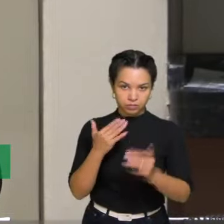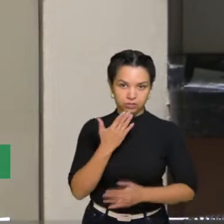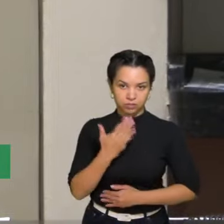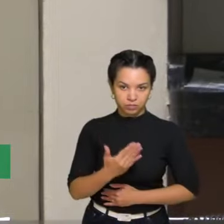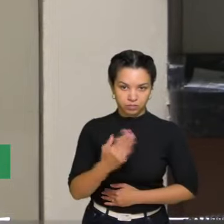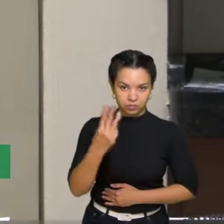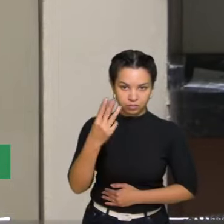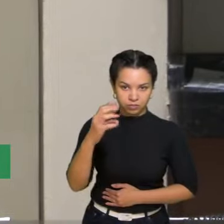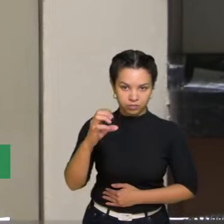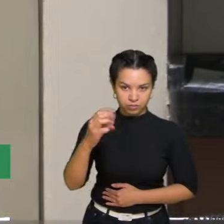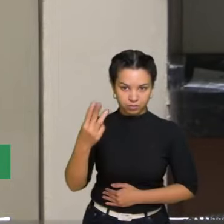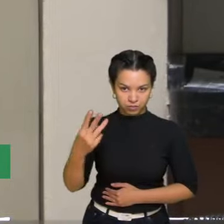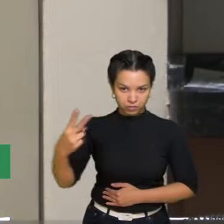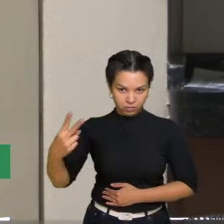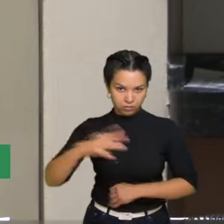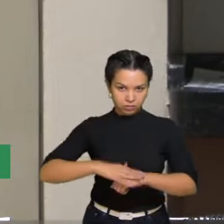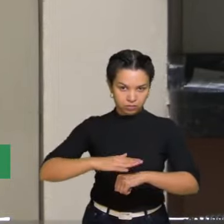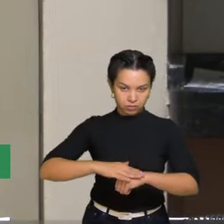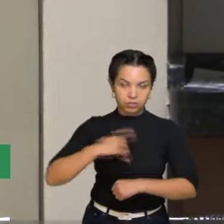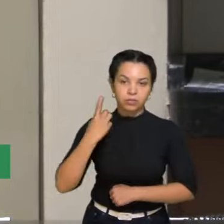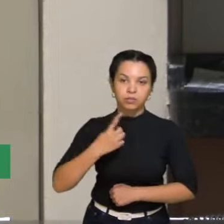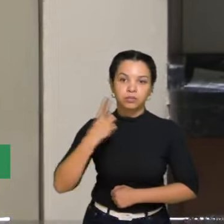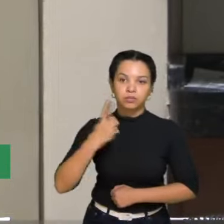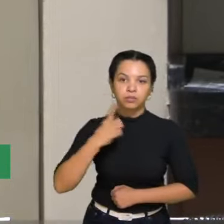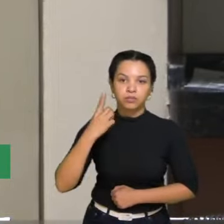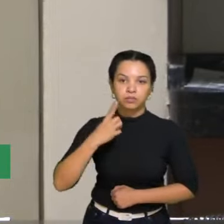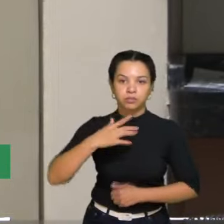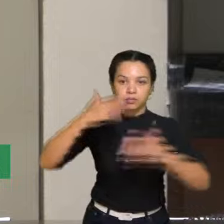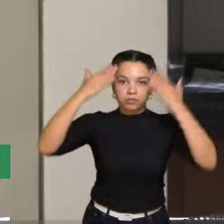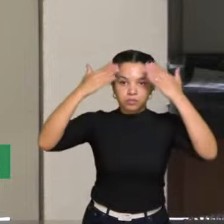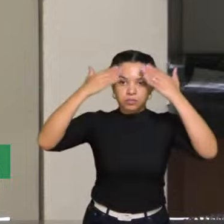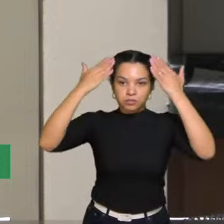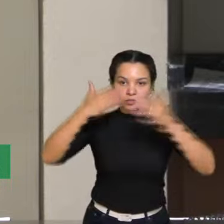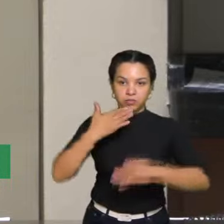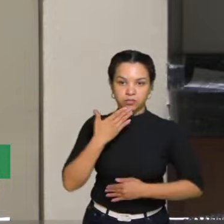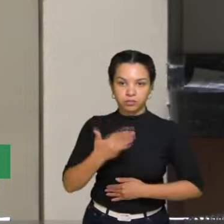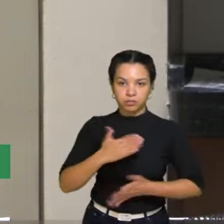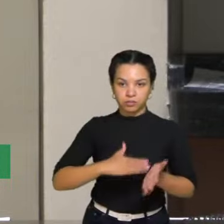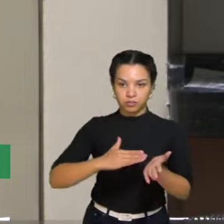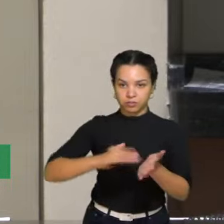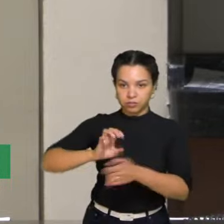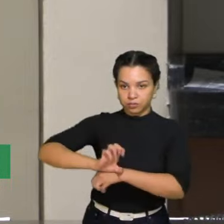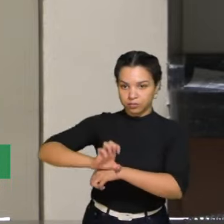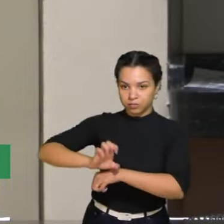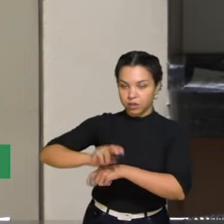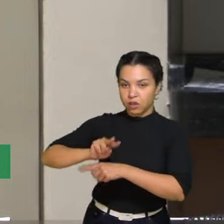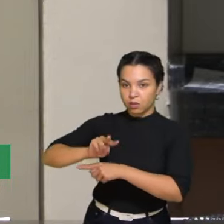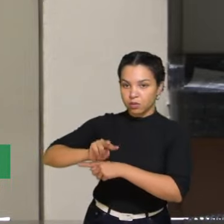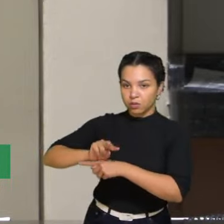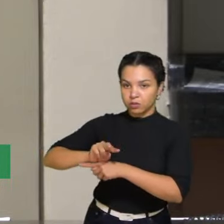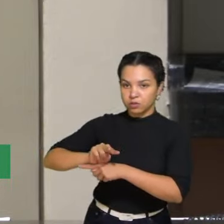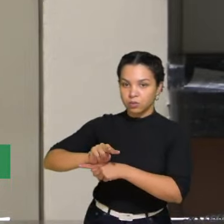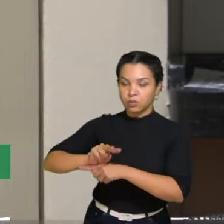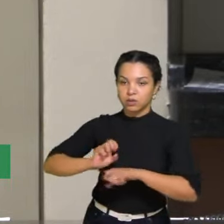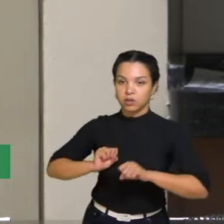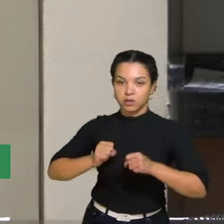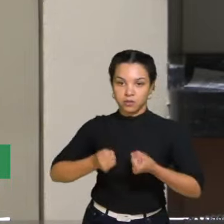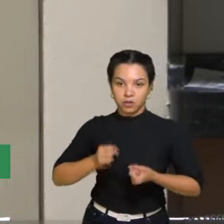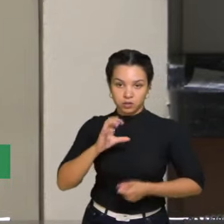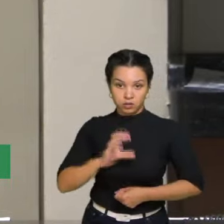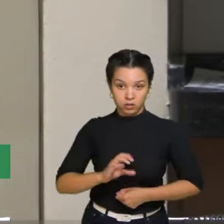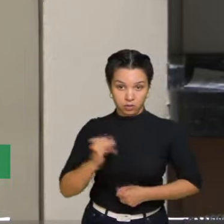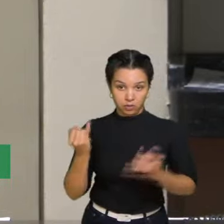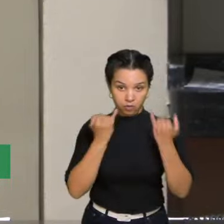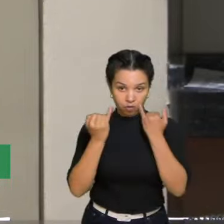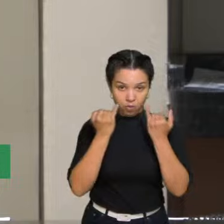informação 32, autor deputado José Milton Schaefer, solicitando ao secretário de Estado da Proteção e Defesa Civil, informações